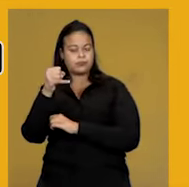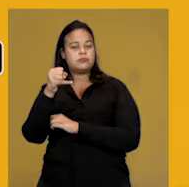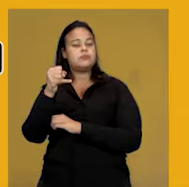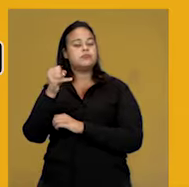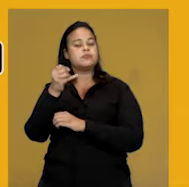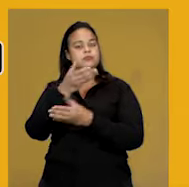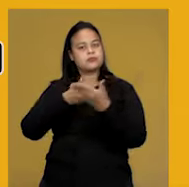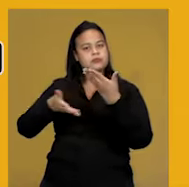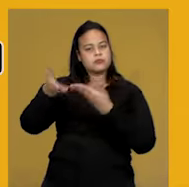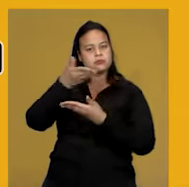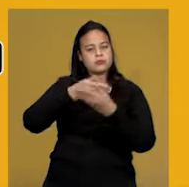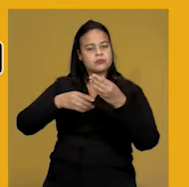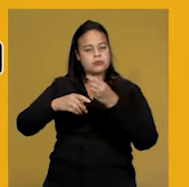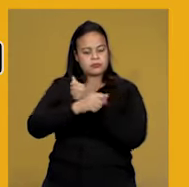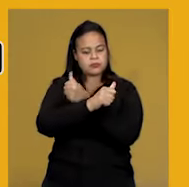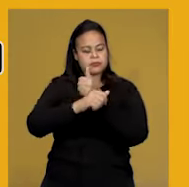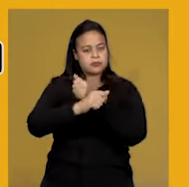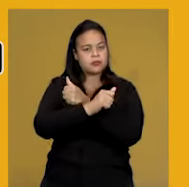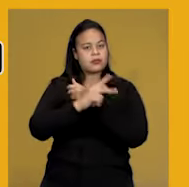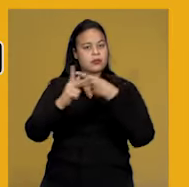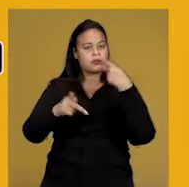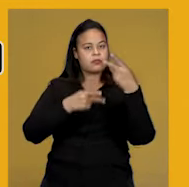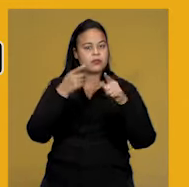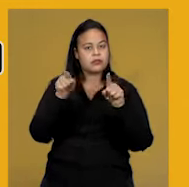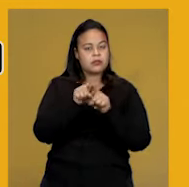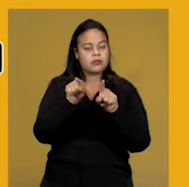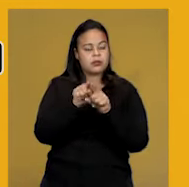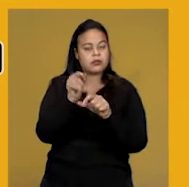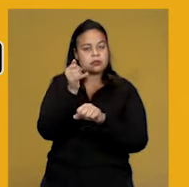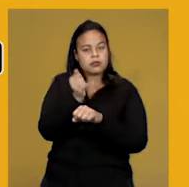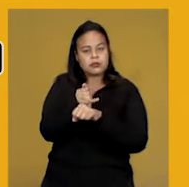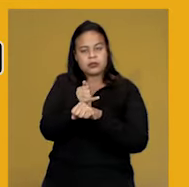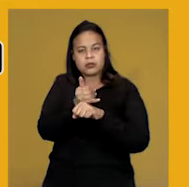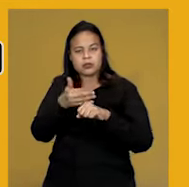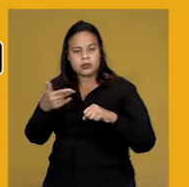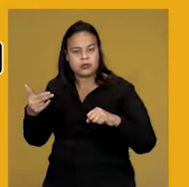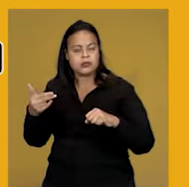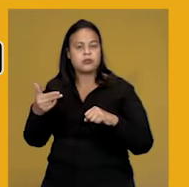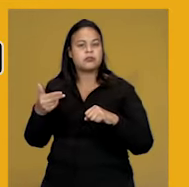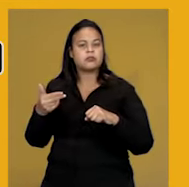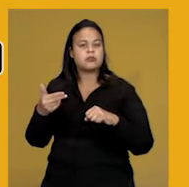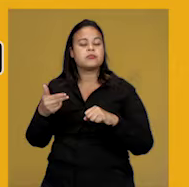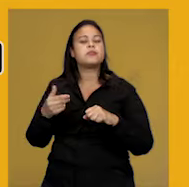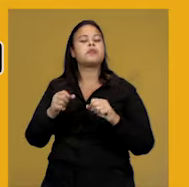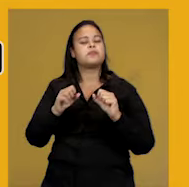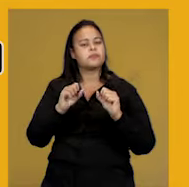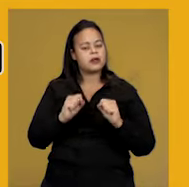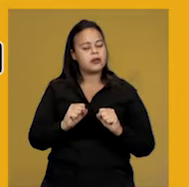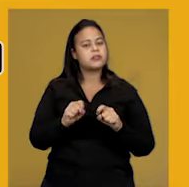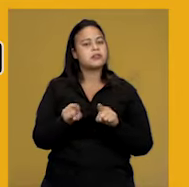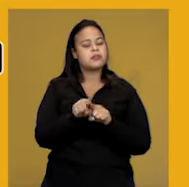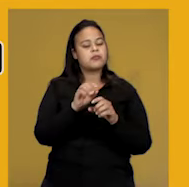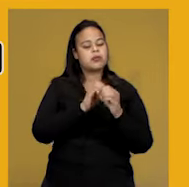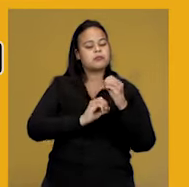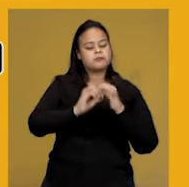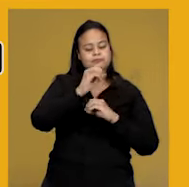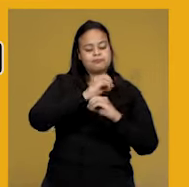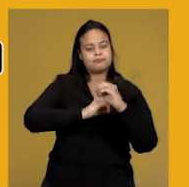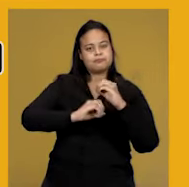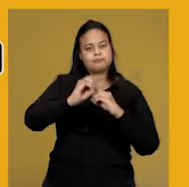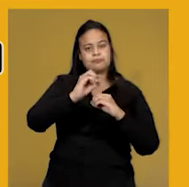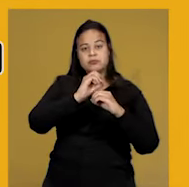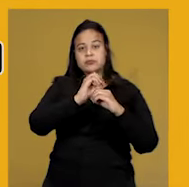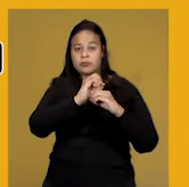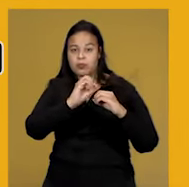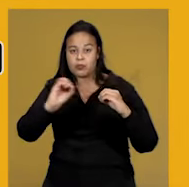estamos falando aqui de ametais, né? Podem formar moléculas ou macromoléculas.